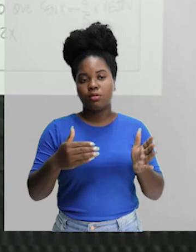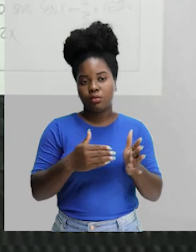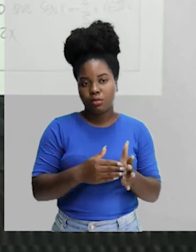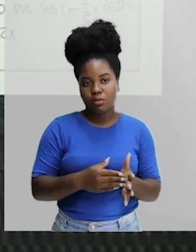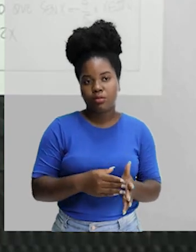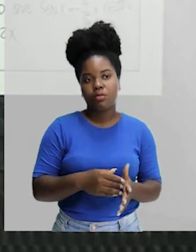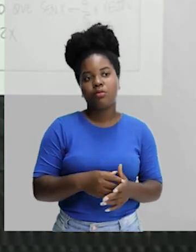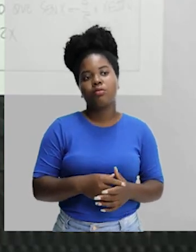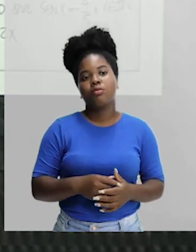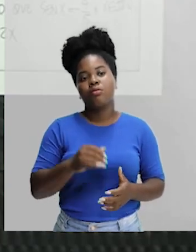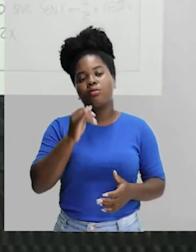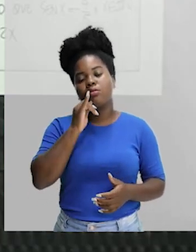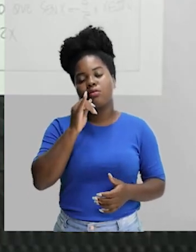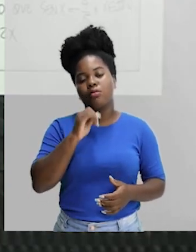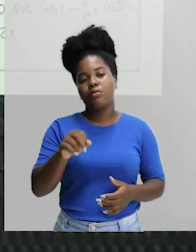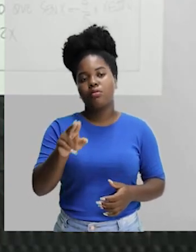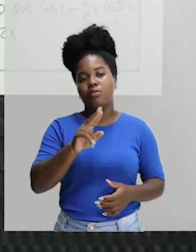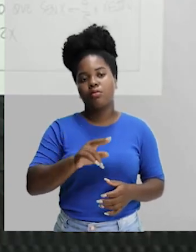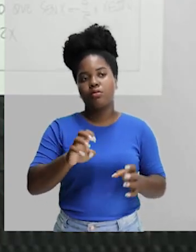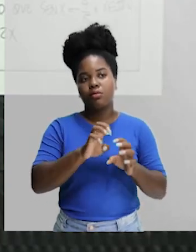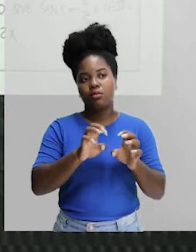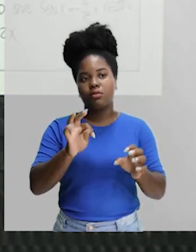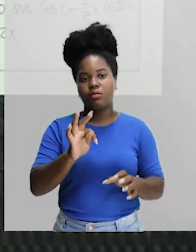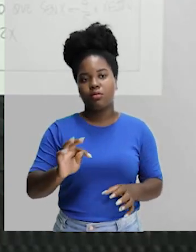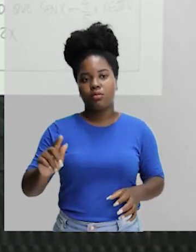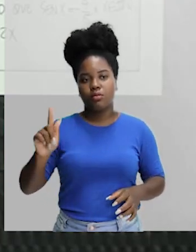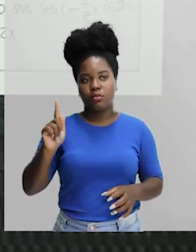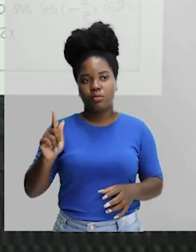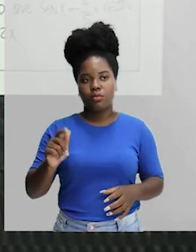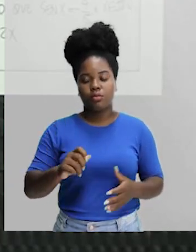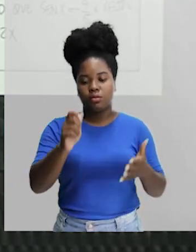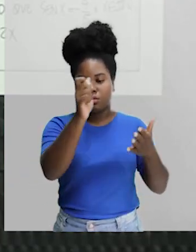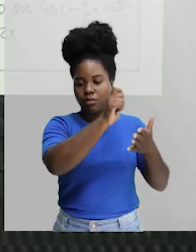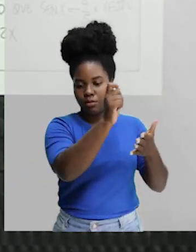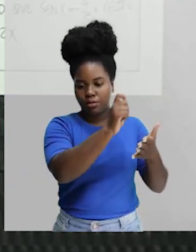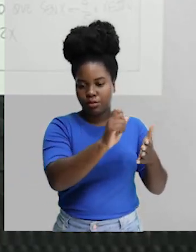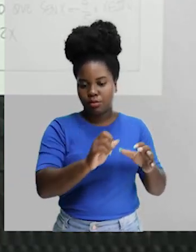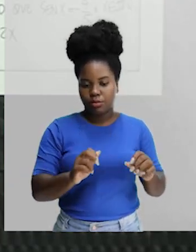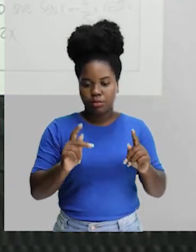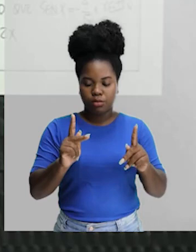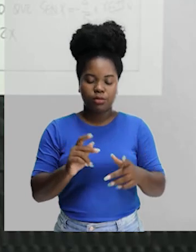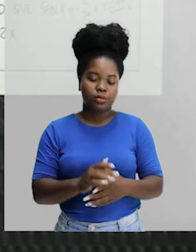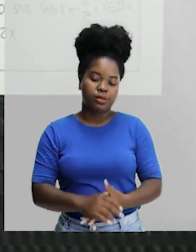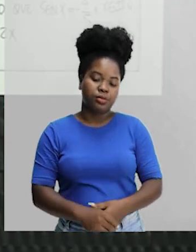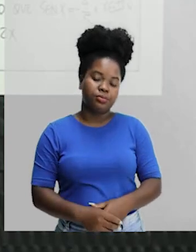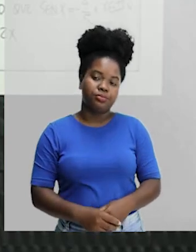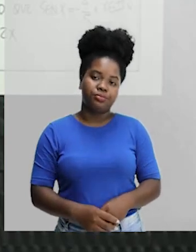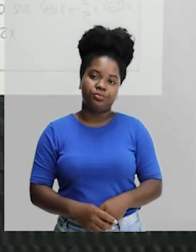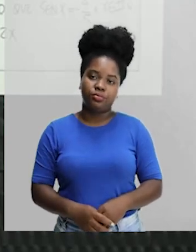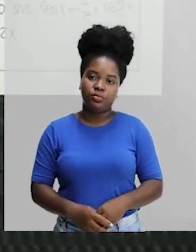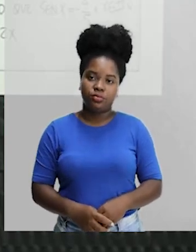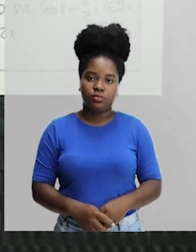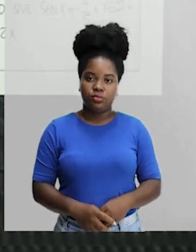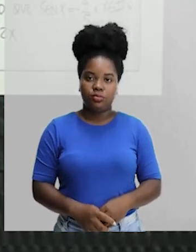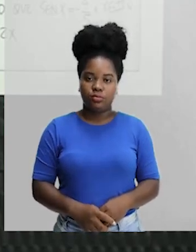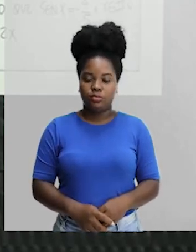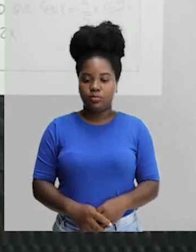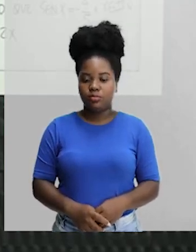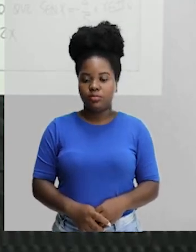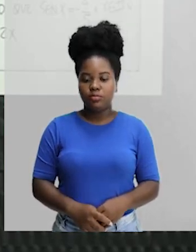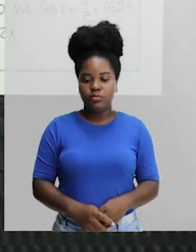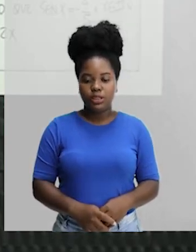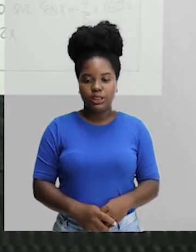exemplo aqui para a gente usar a fórmula da tangente. Deixa eu apagar essa parte aqui para a gente usar também a fórmula da